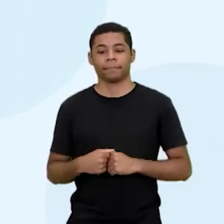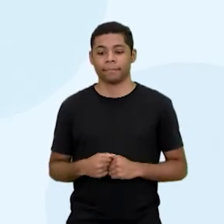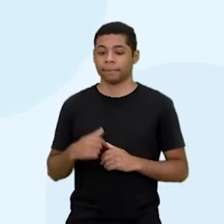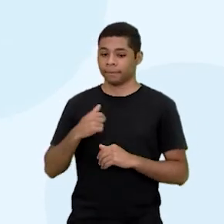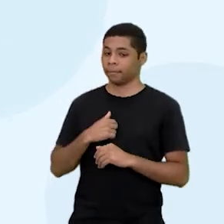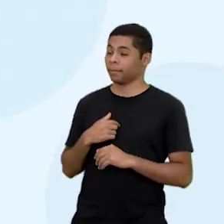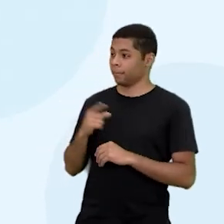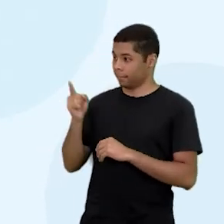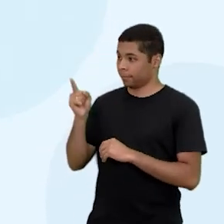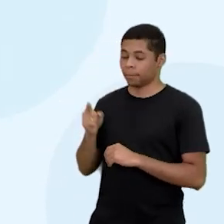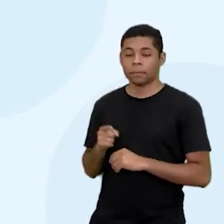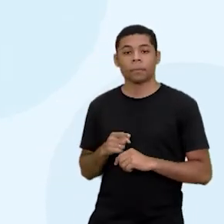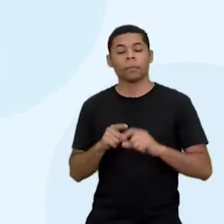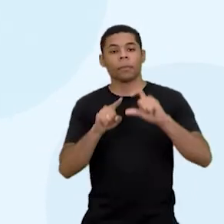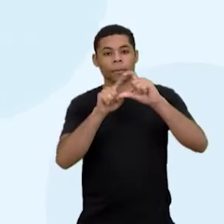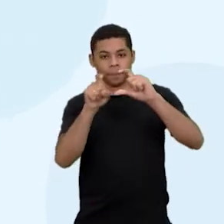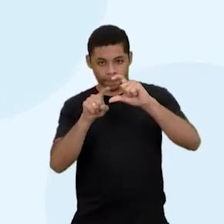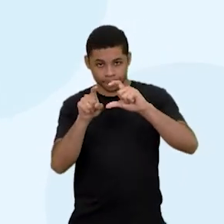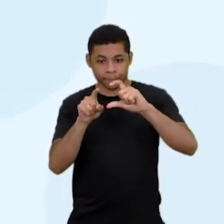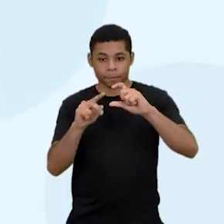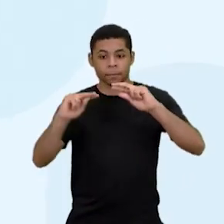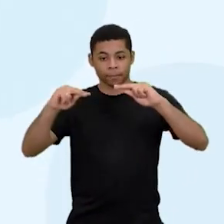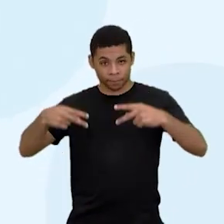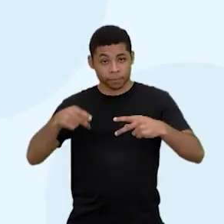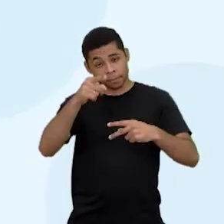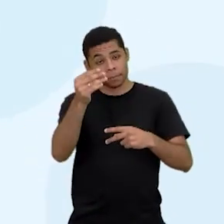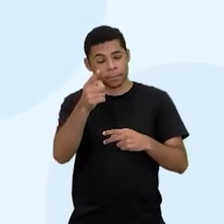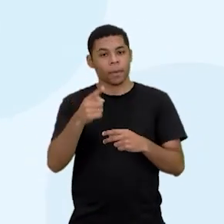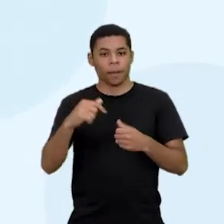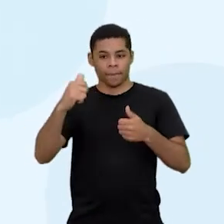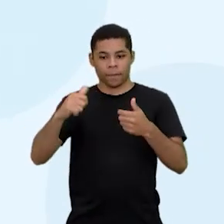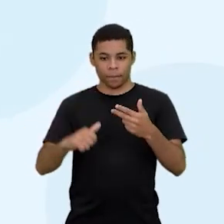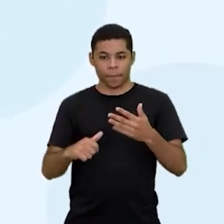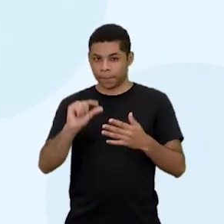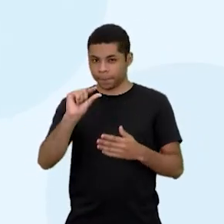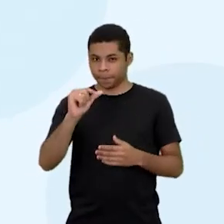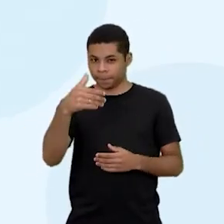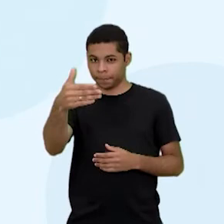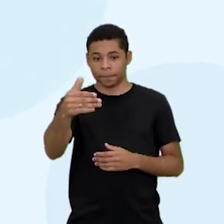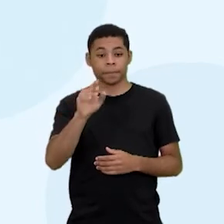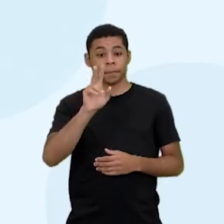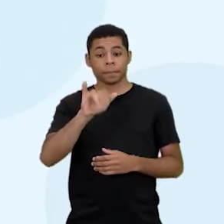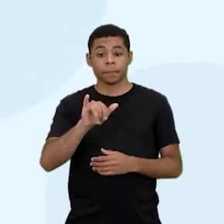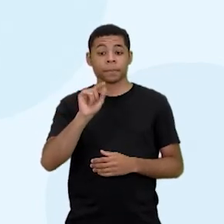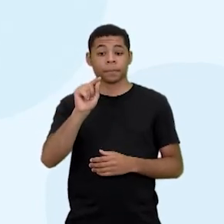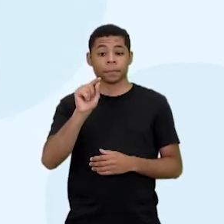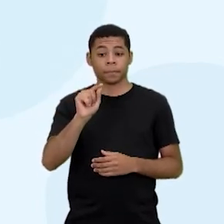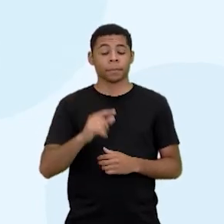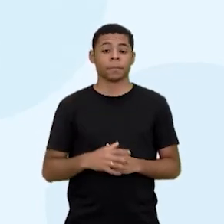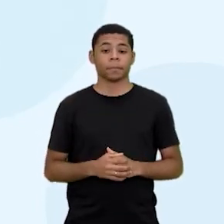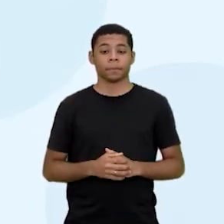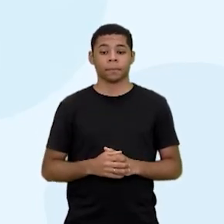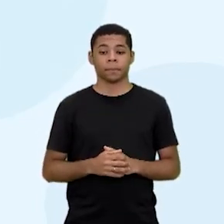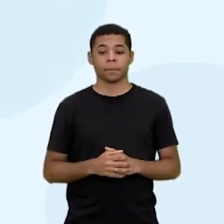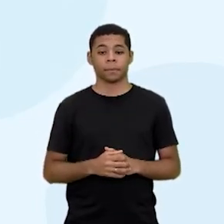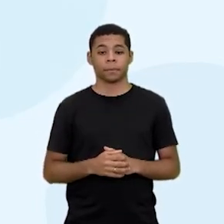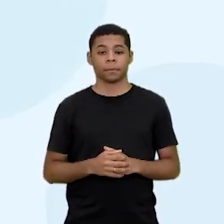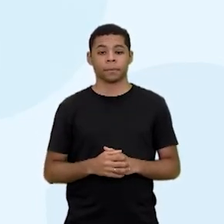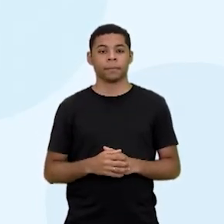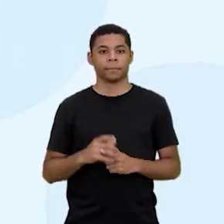aqui para vocês aqui o link da avaliação, que daqui a pouco a gente vai entrar na parte